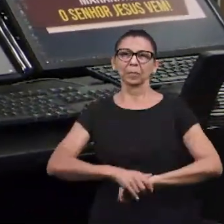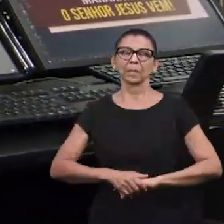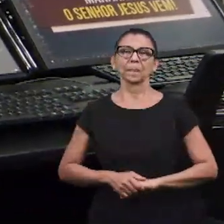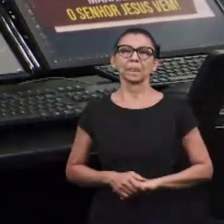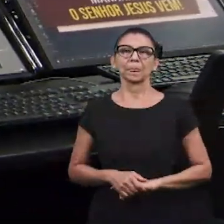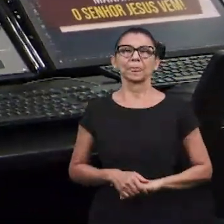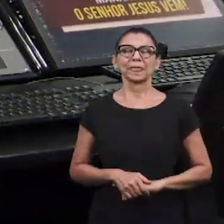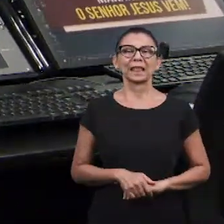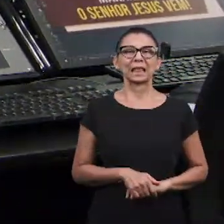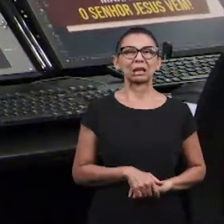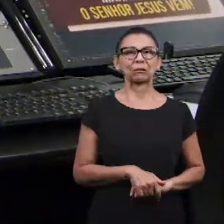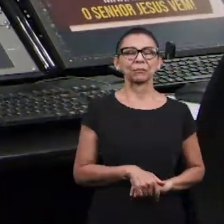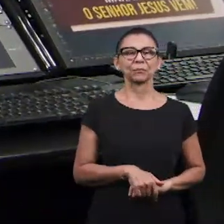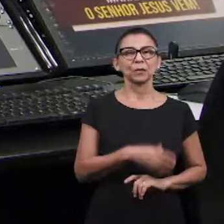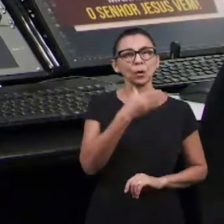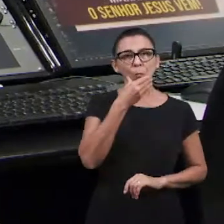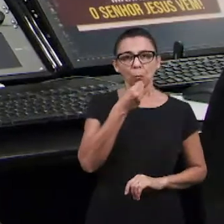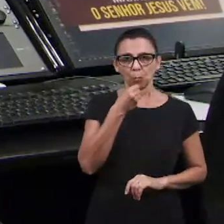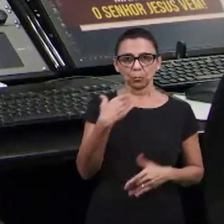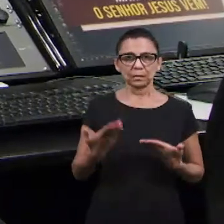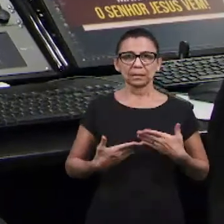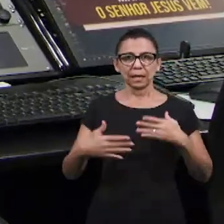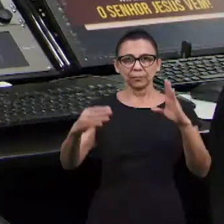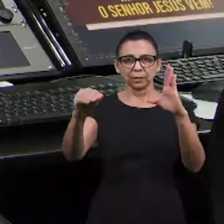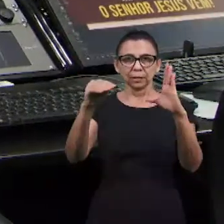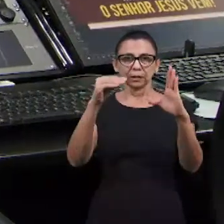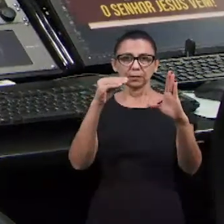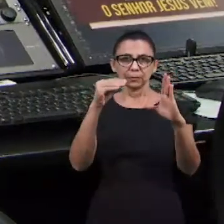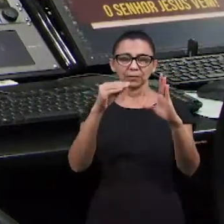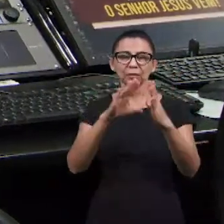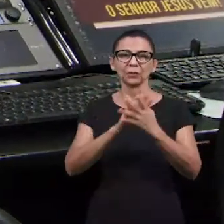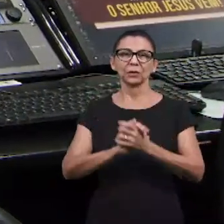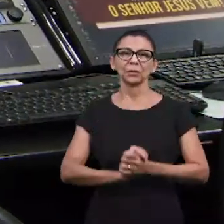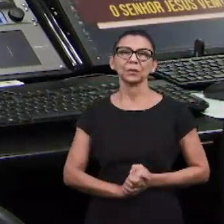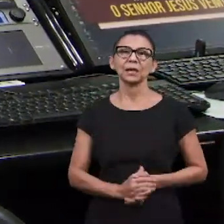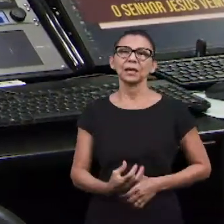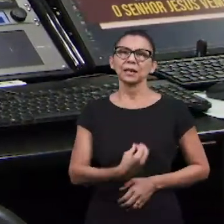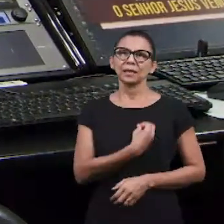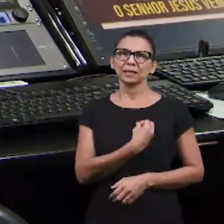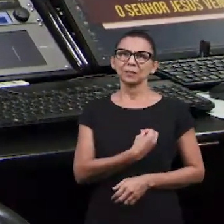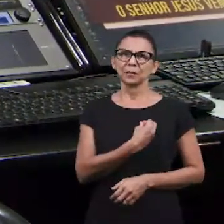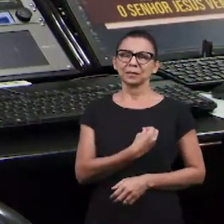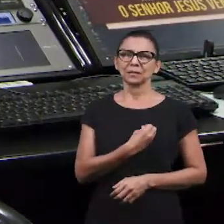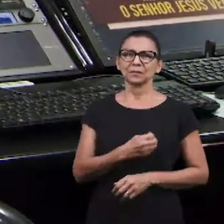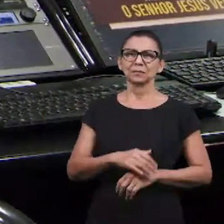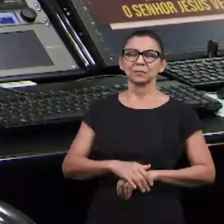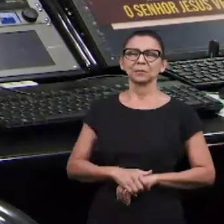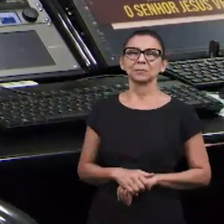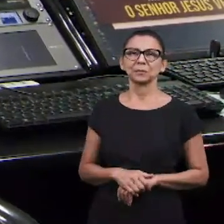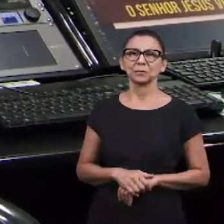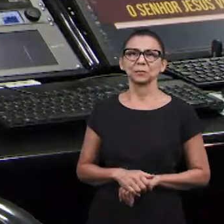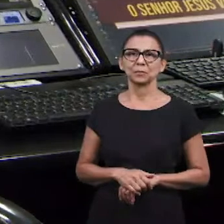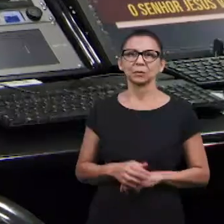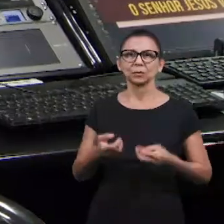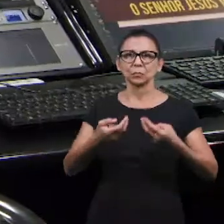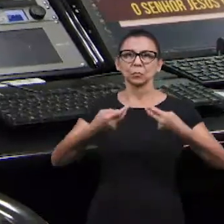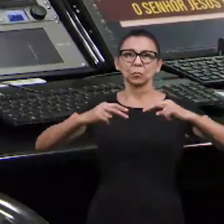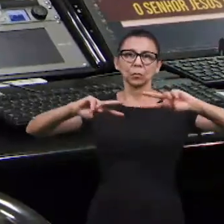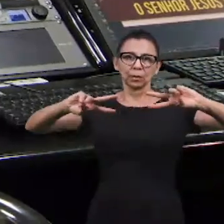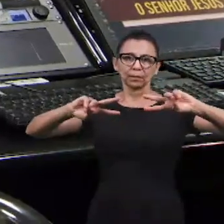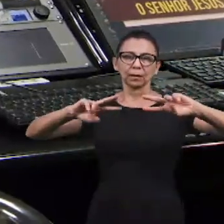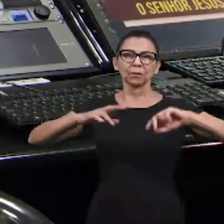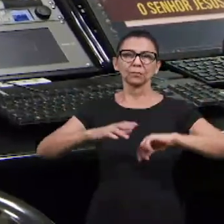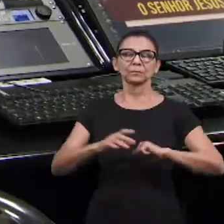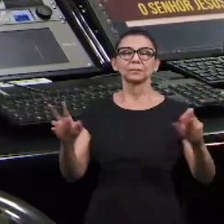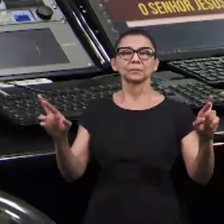por um dos nossos irmãos que participou aqui da postagem no portal da Igreja Cristã Maranata,